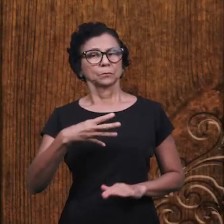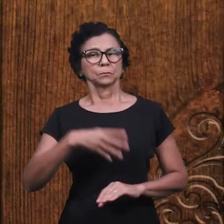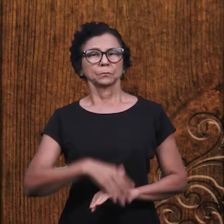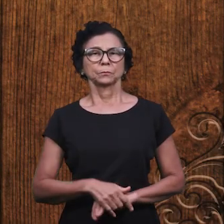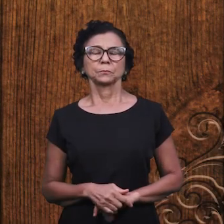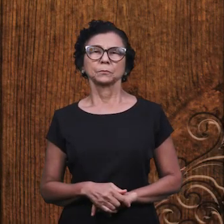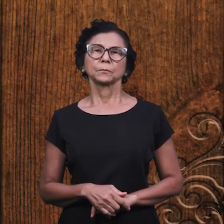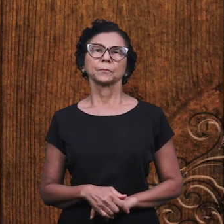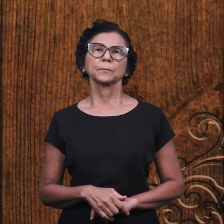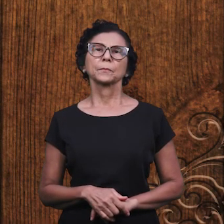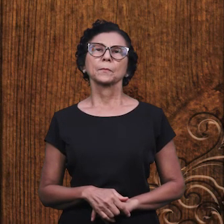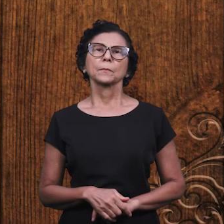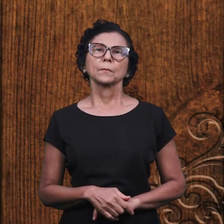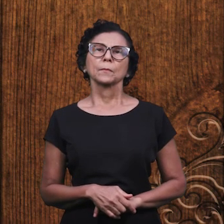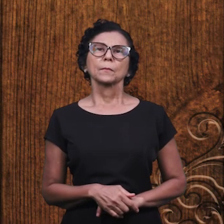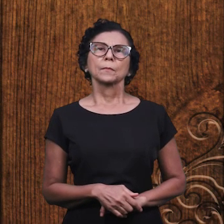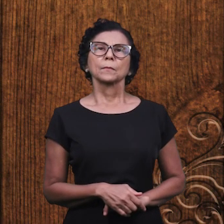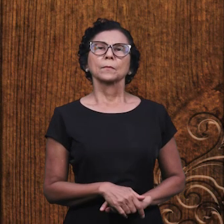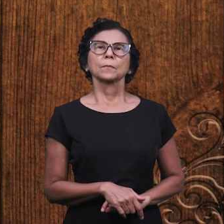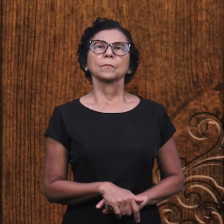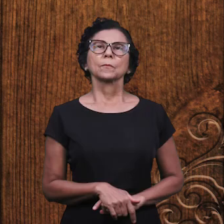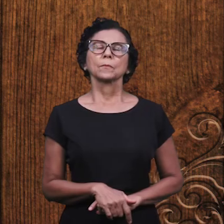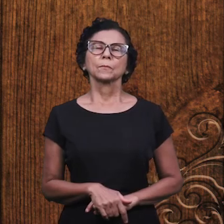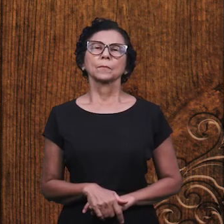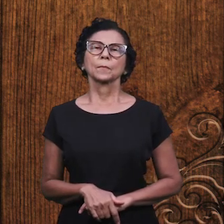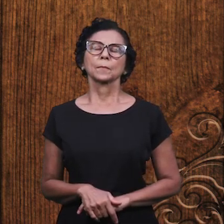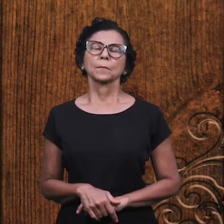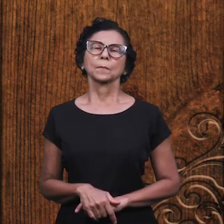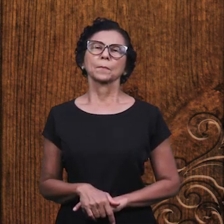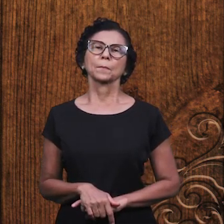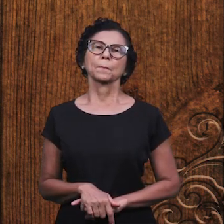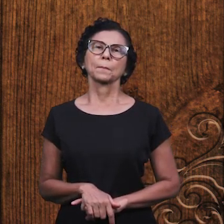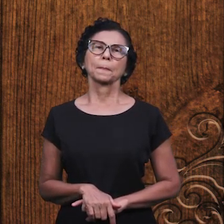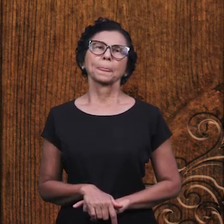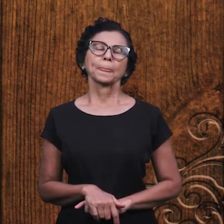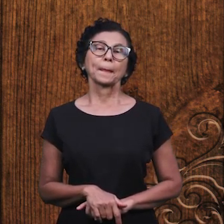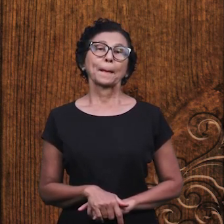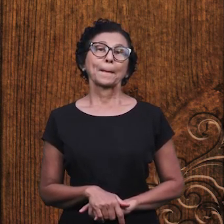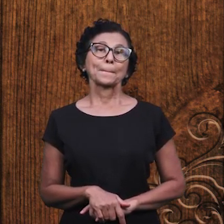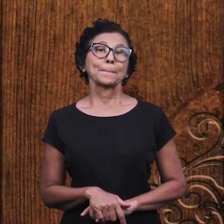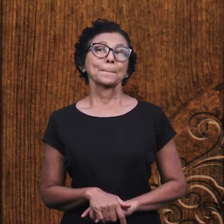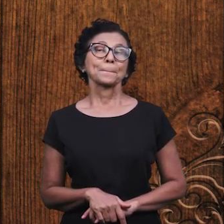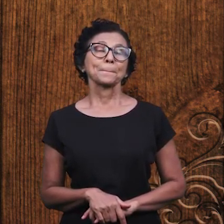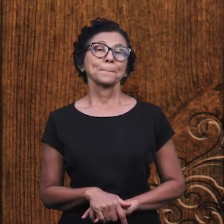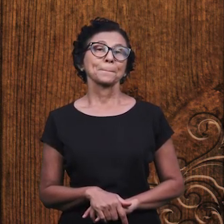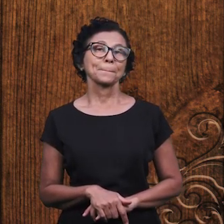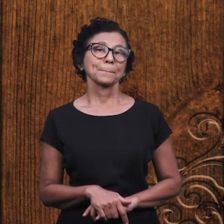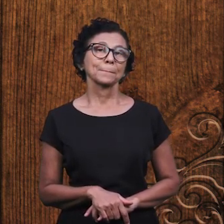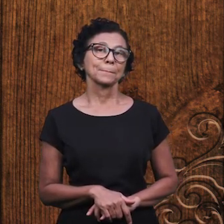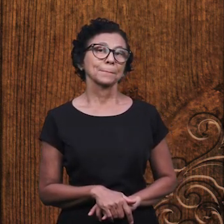O texto que foi citado diz assim: mas nós